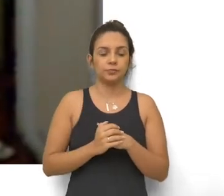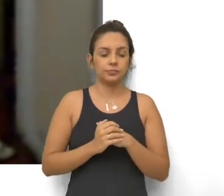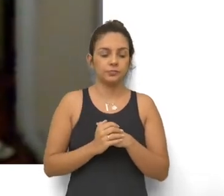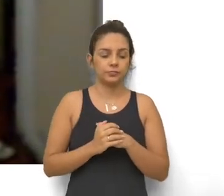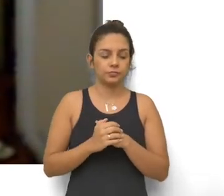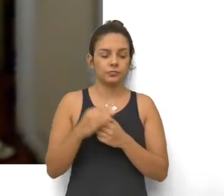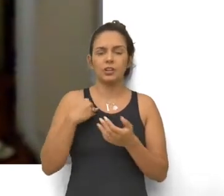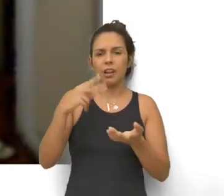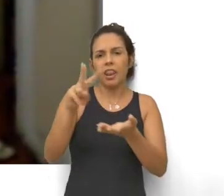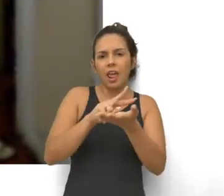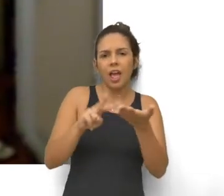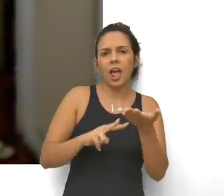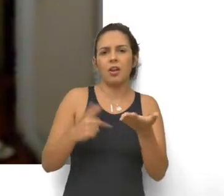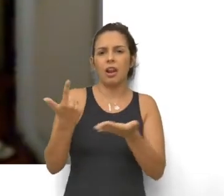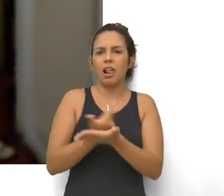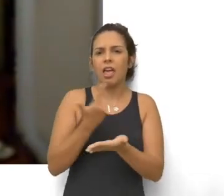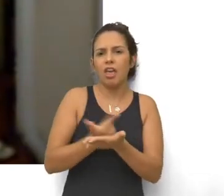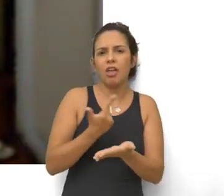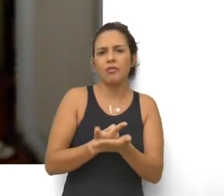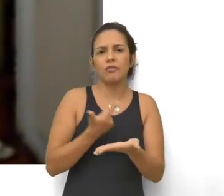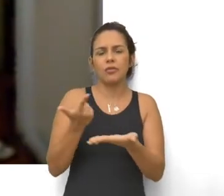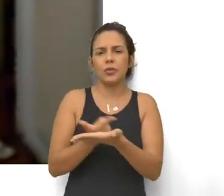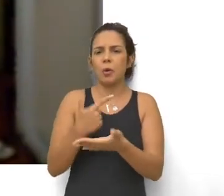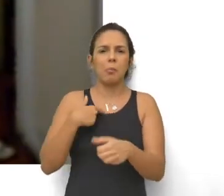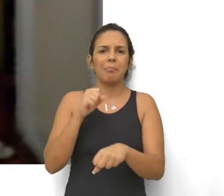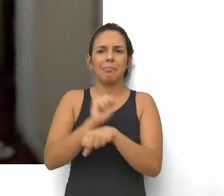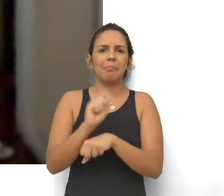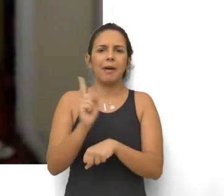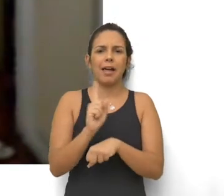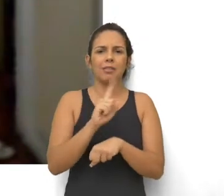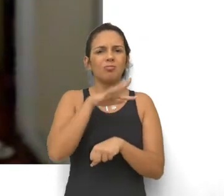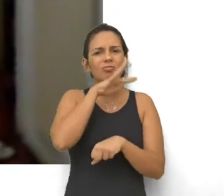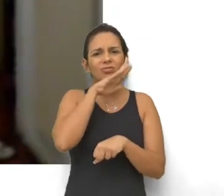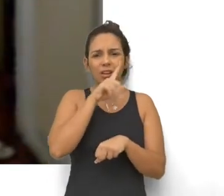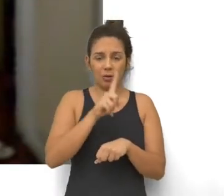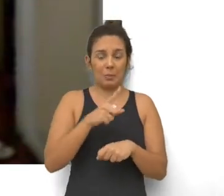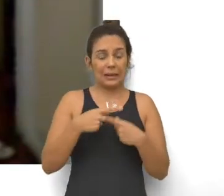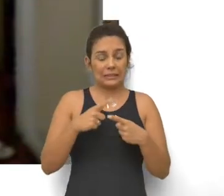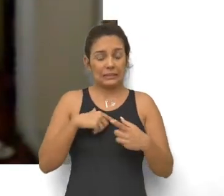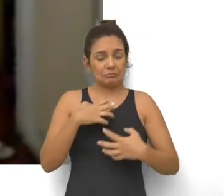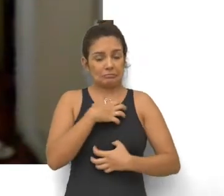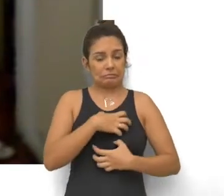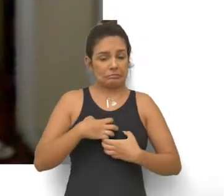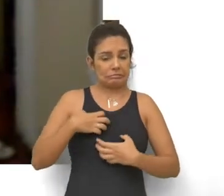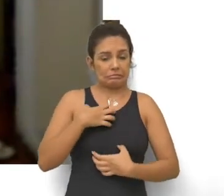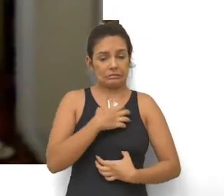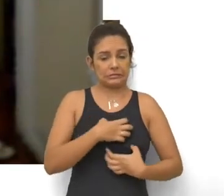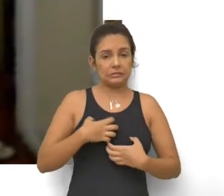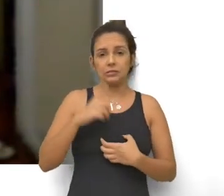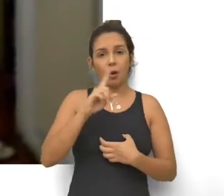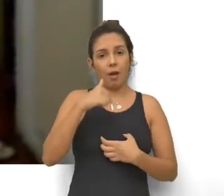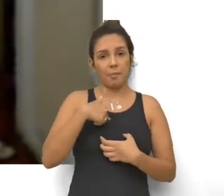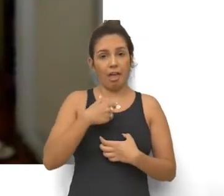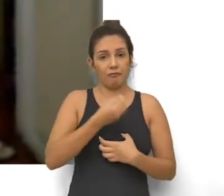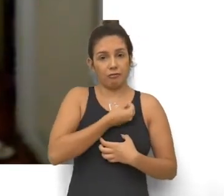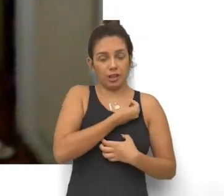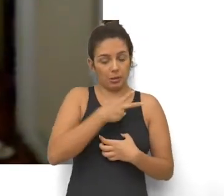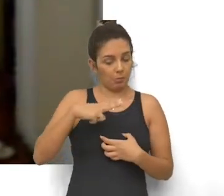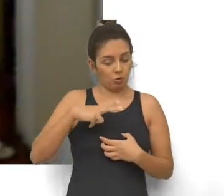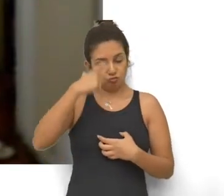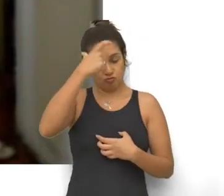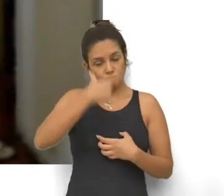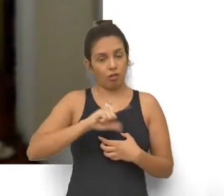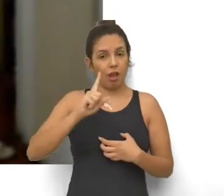lendo um monte de livro, enfim. Não está ruim não, não está ruim não. O que me angustia, o que fica ruim não é a minha vida pessoal,